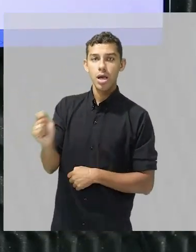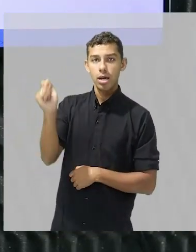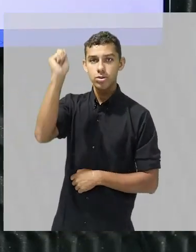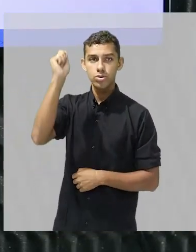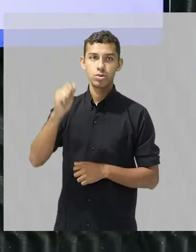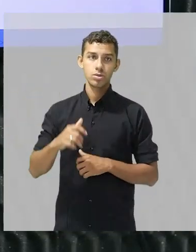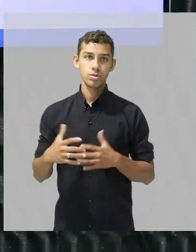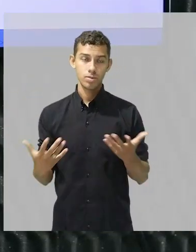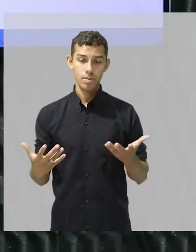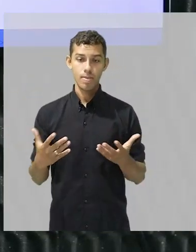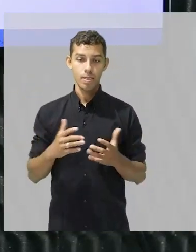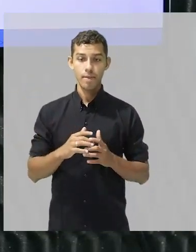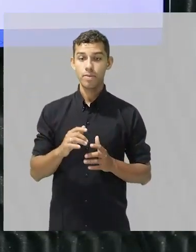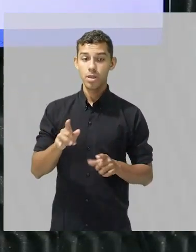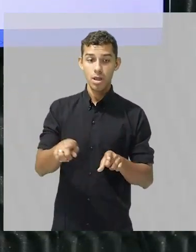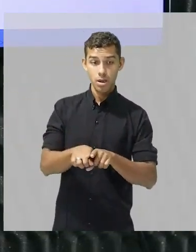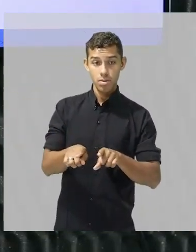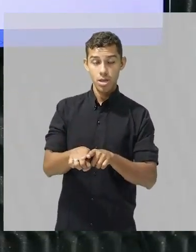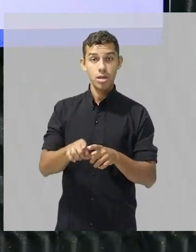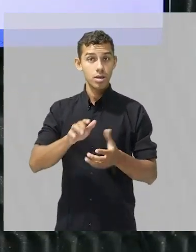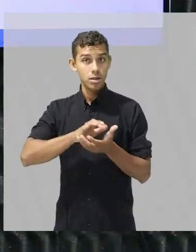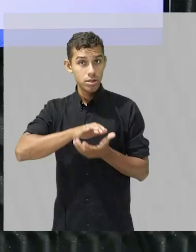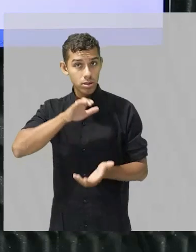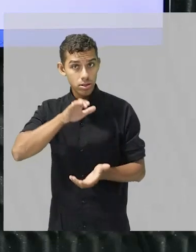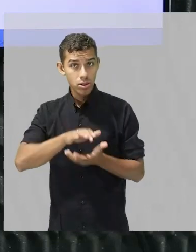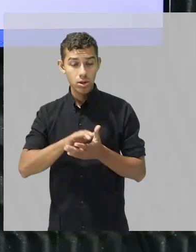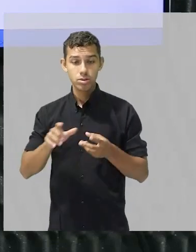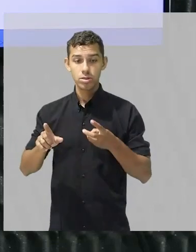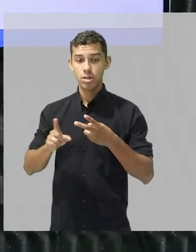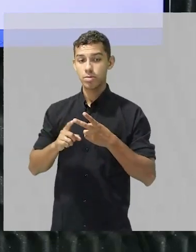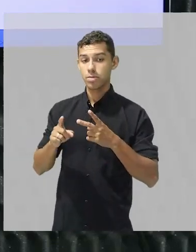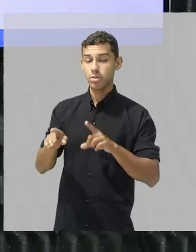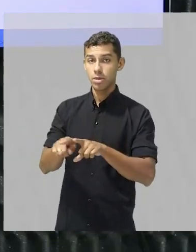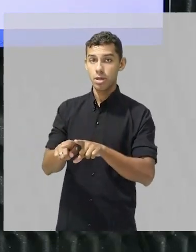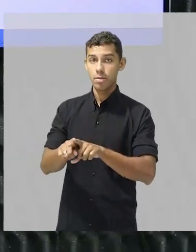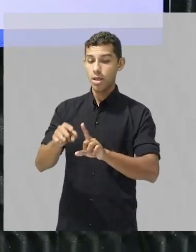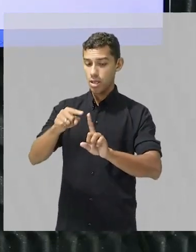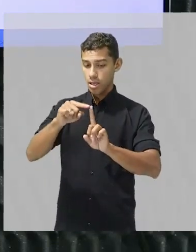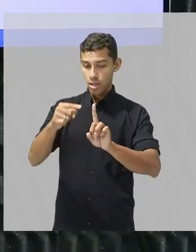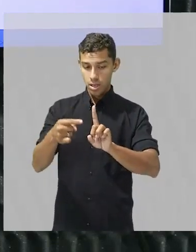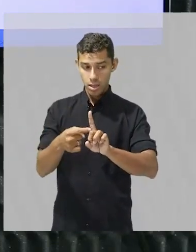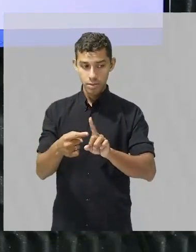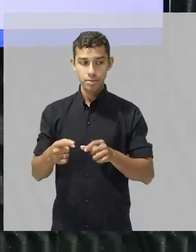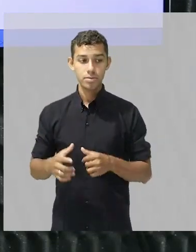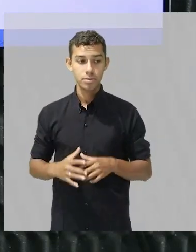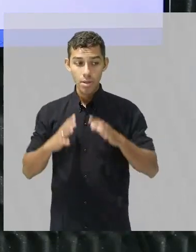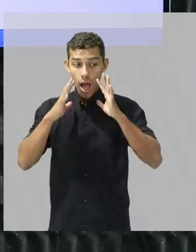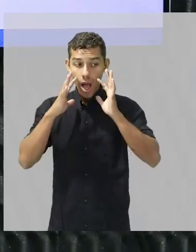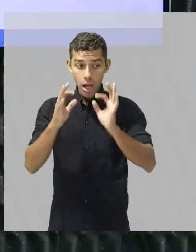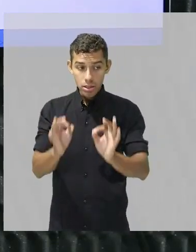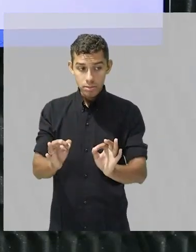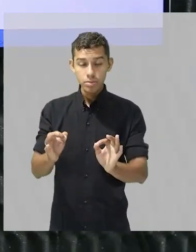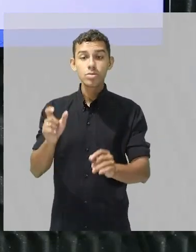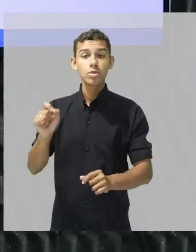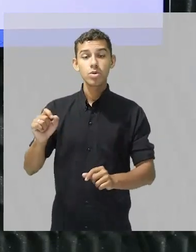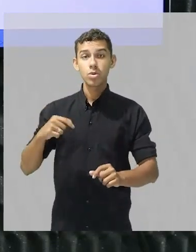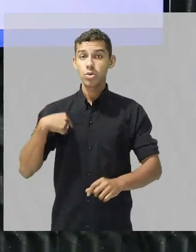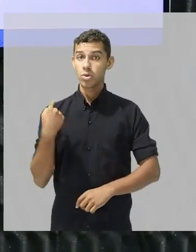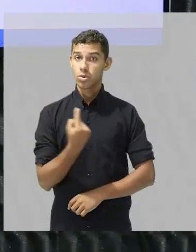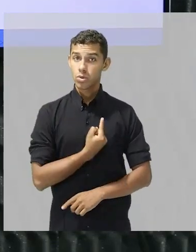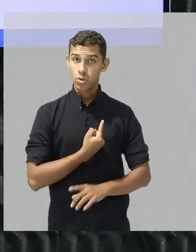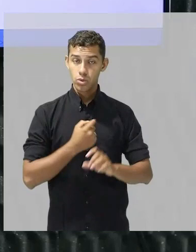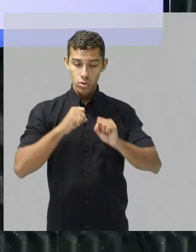Eu só fazer aqui, abrir um parênteses, né? Antes da gente continuar lendo essa questão, é interessante a gente notar que o nosso